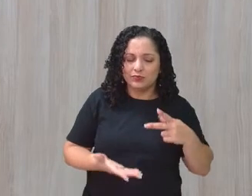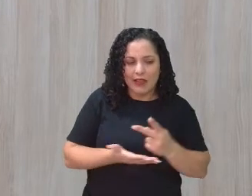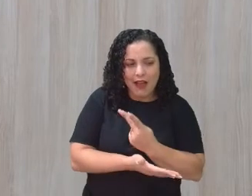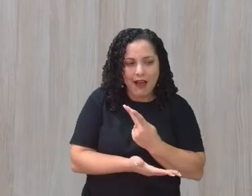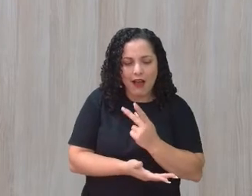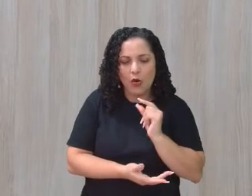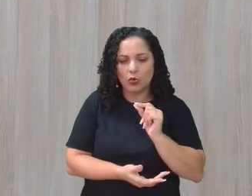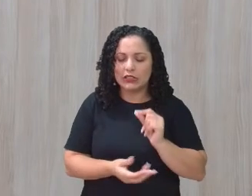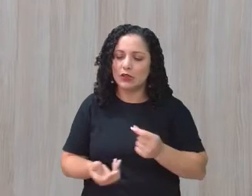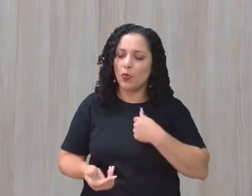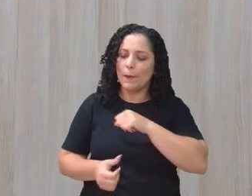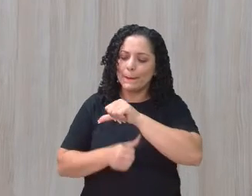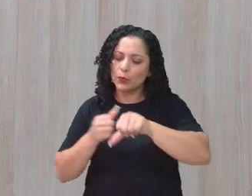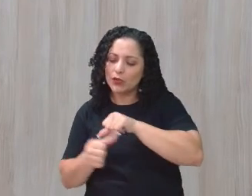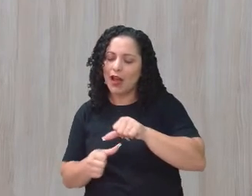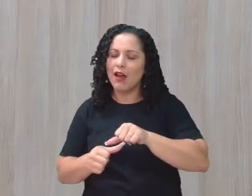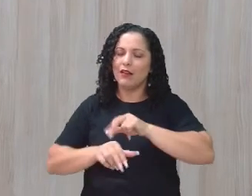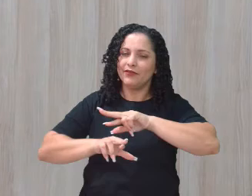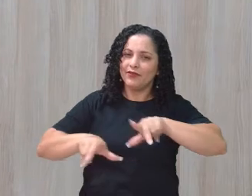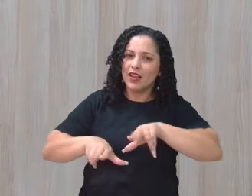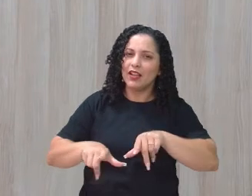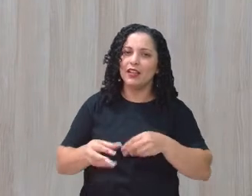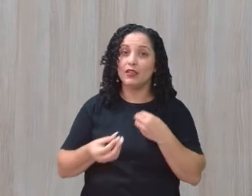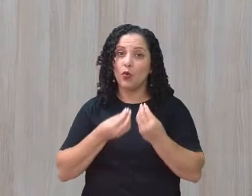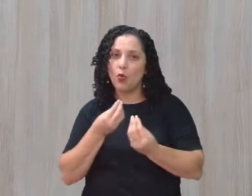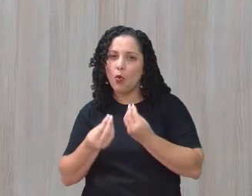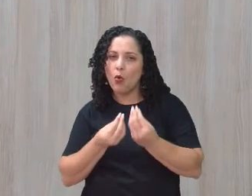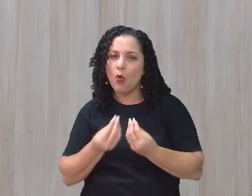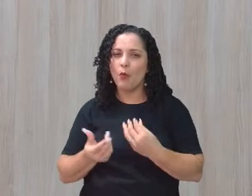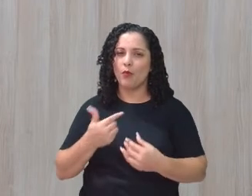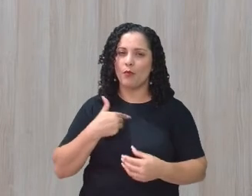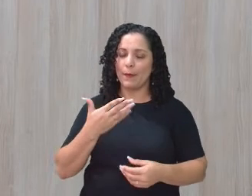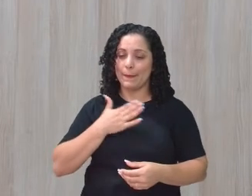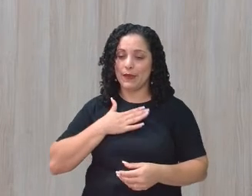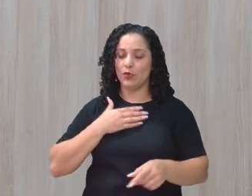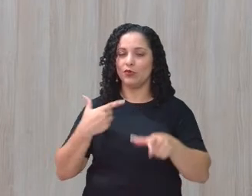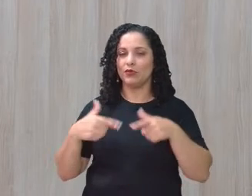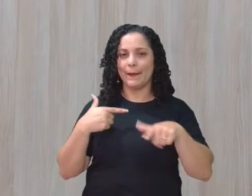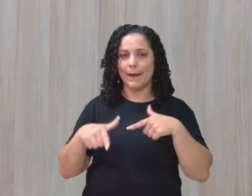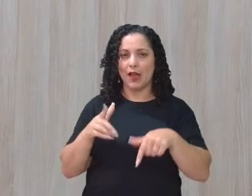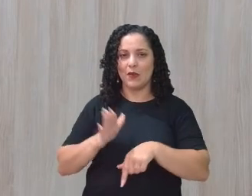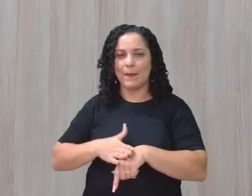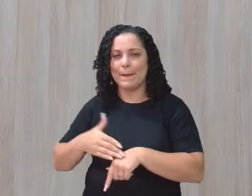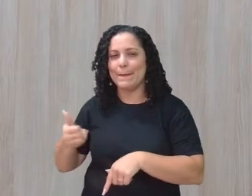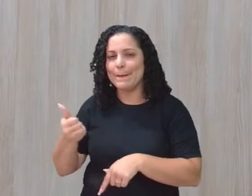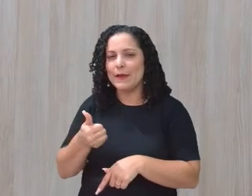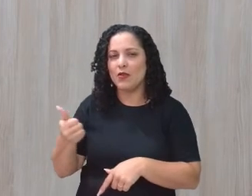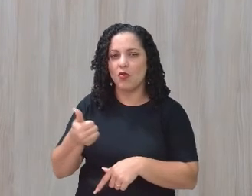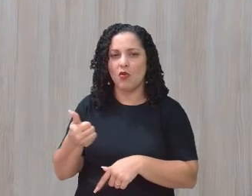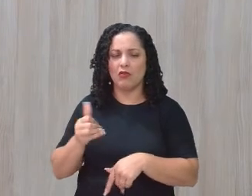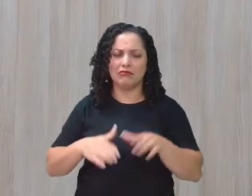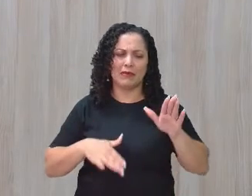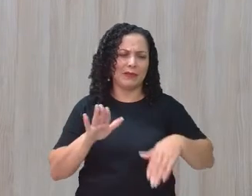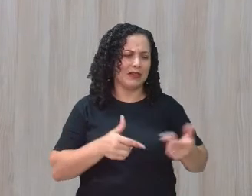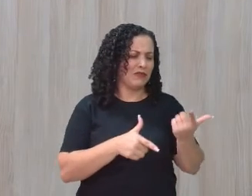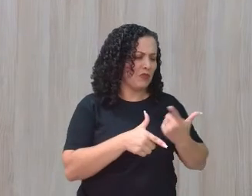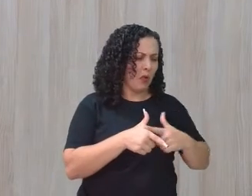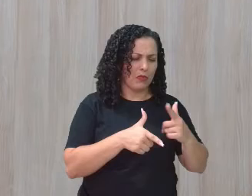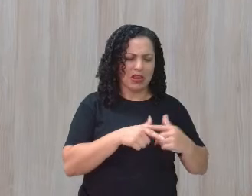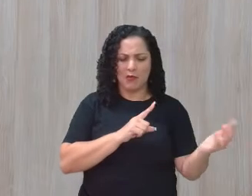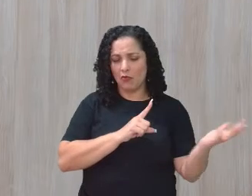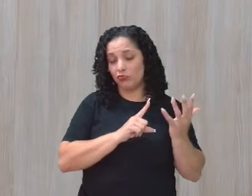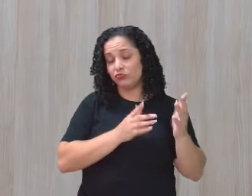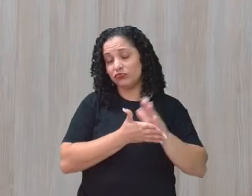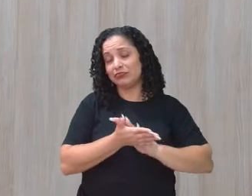aqui de diferente? Como é que eu posso fazer com que o meu trabalho seja exercido, independente da dificuldade que eu encontro no meio do